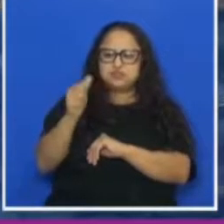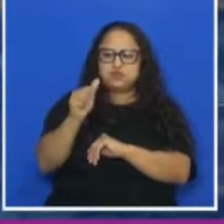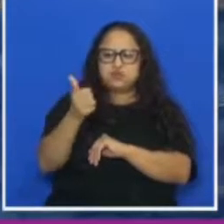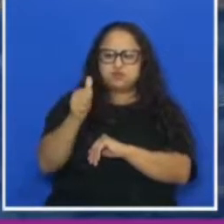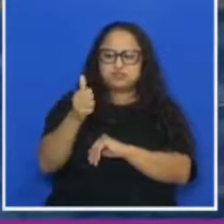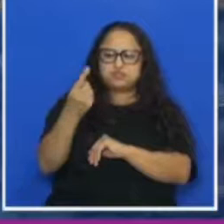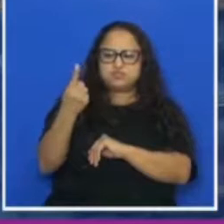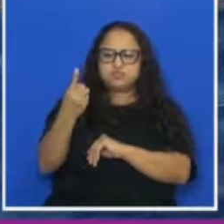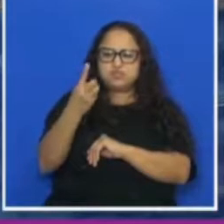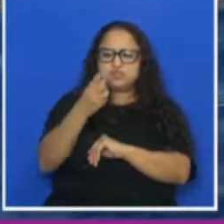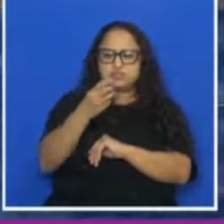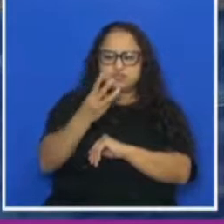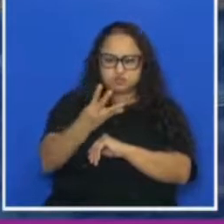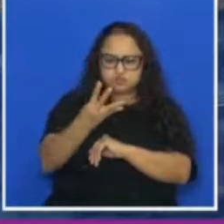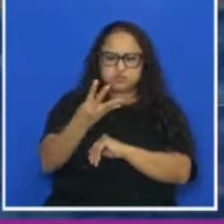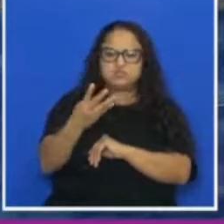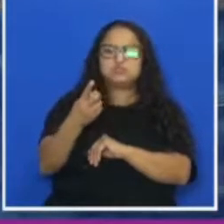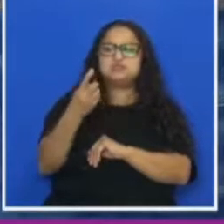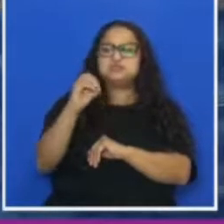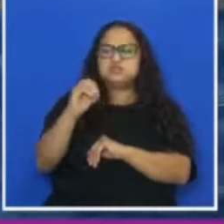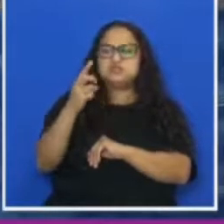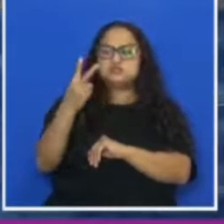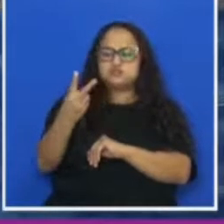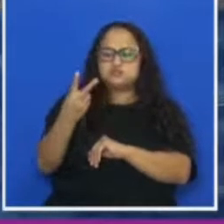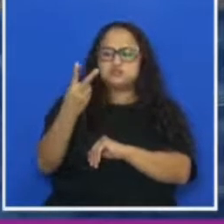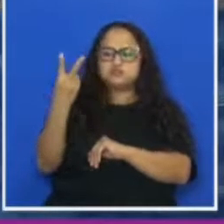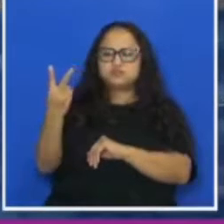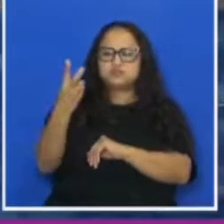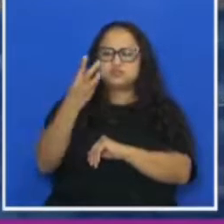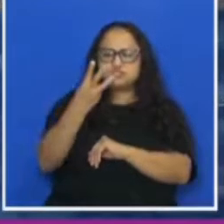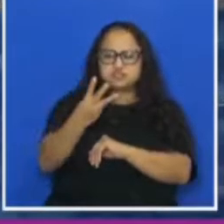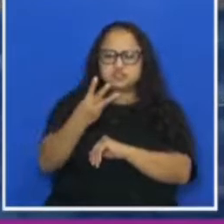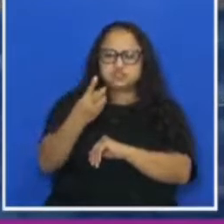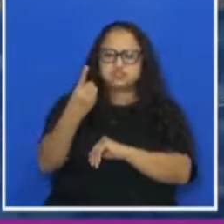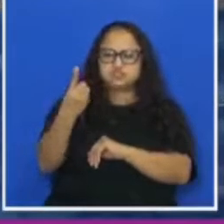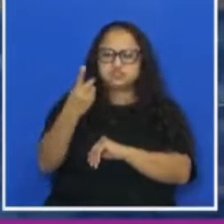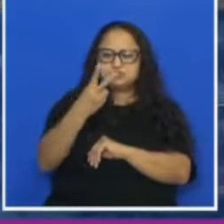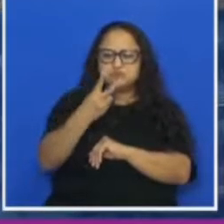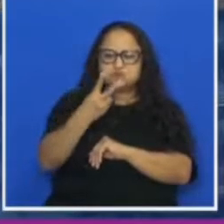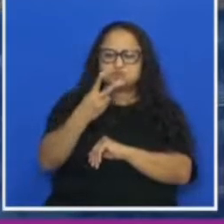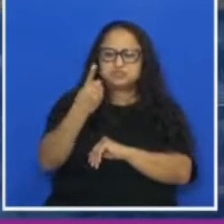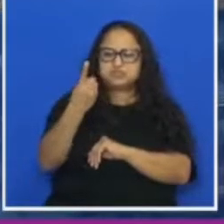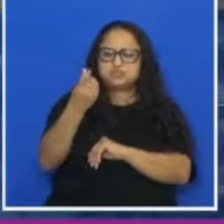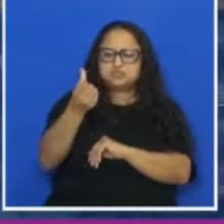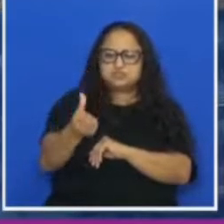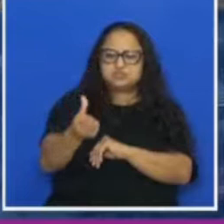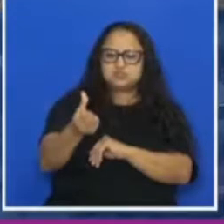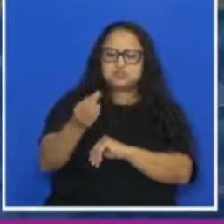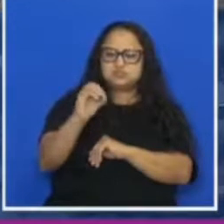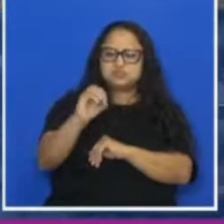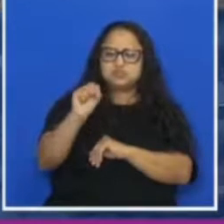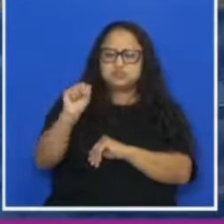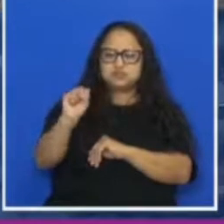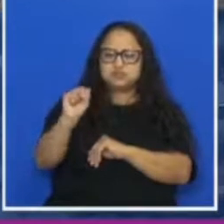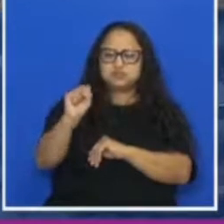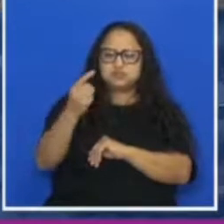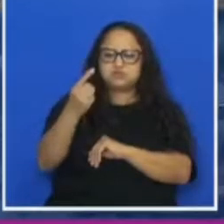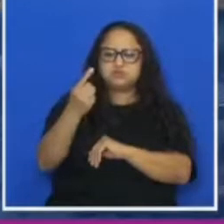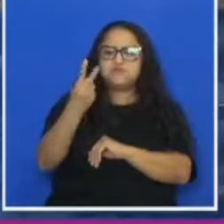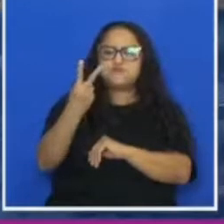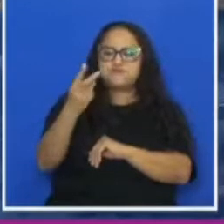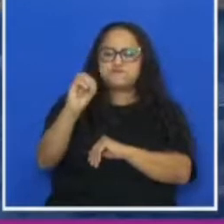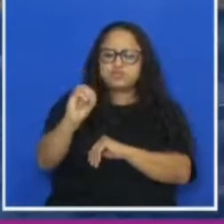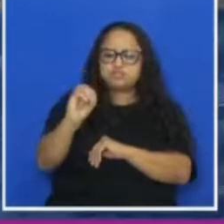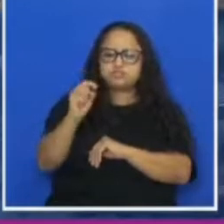11, 14, 02, 23, 12, 16, 08,